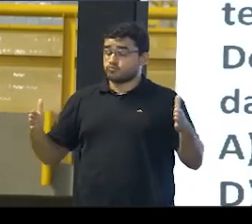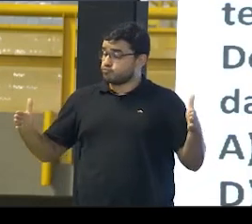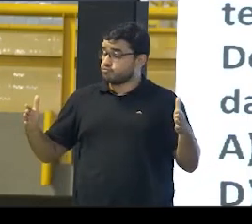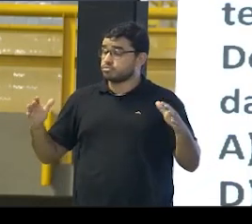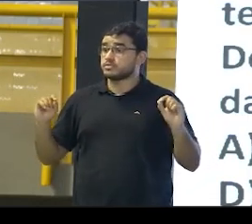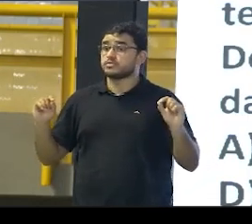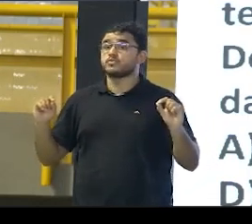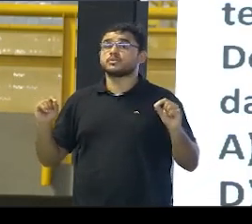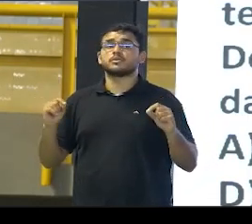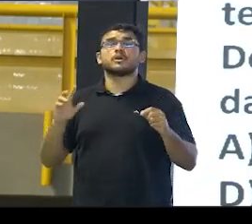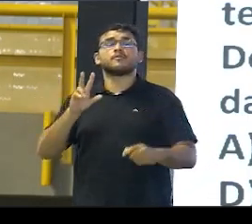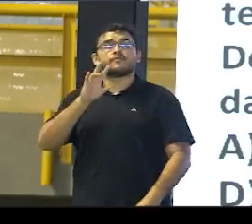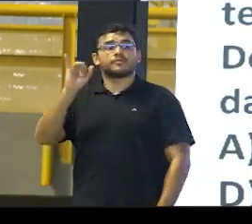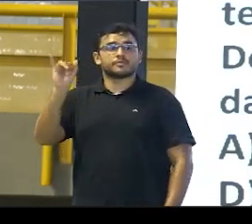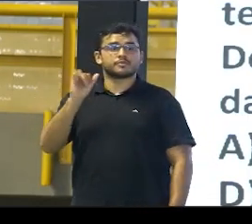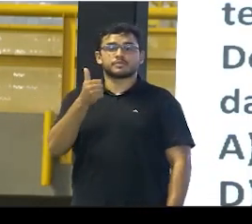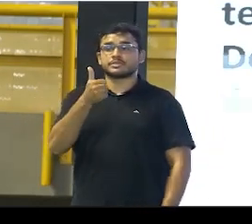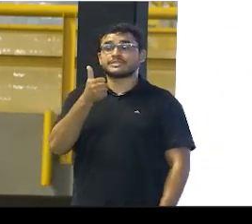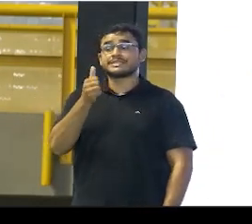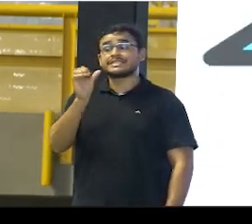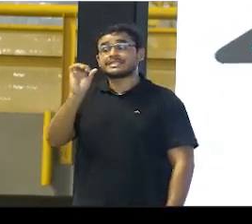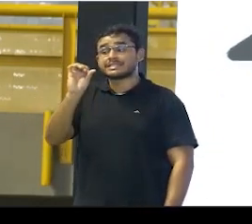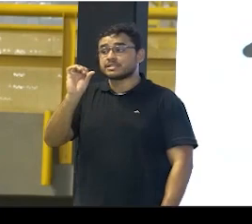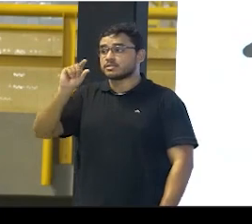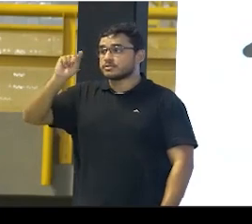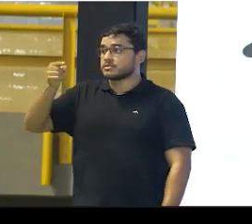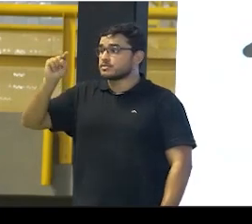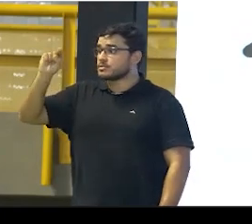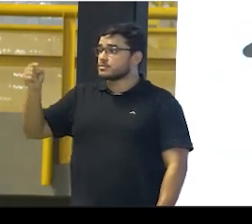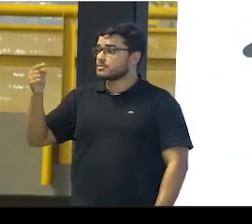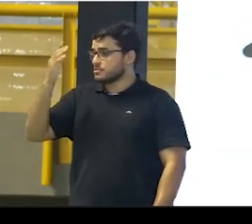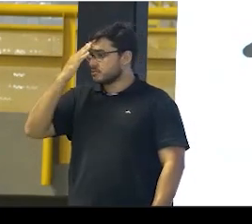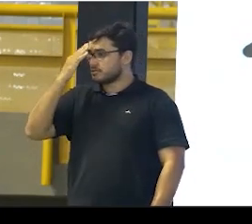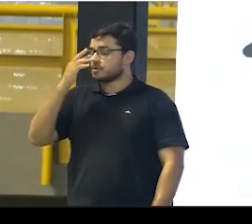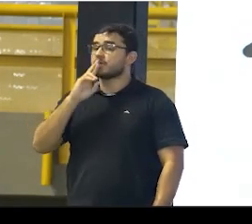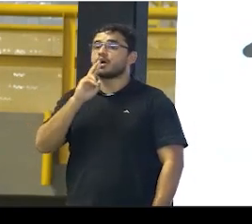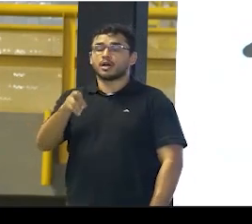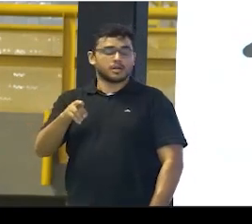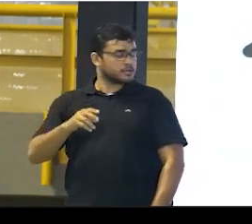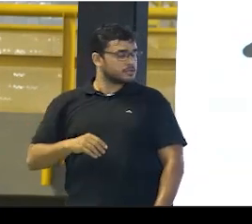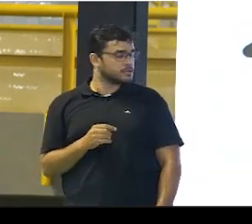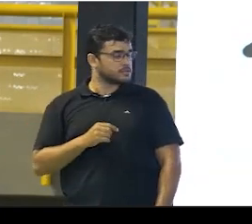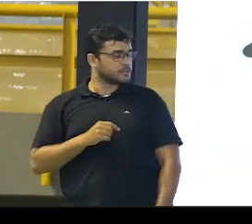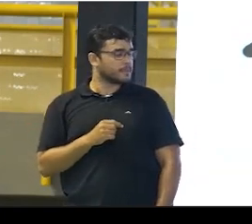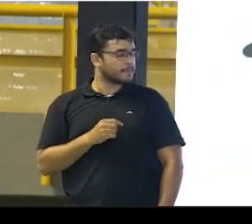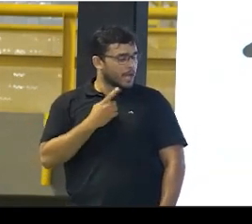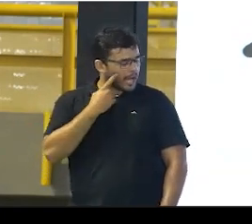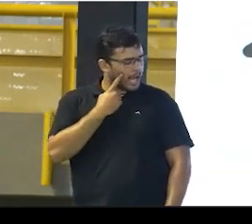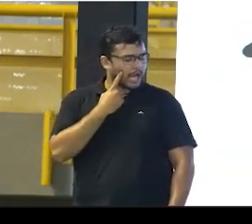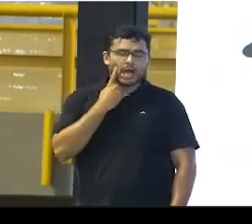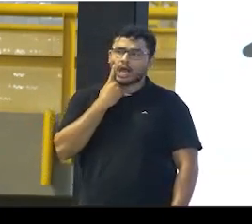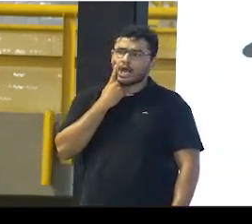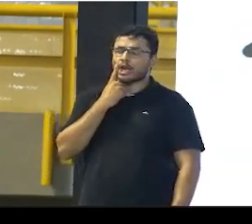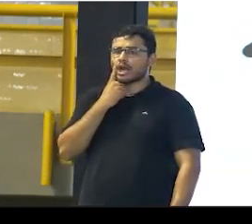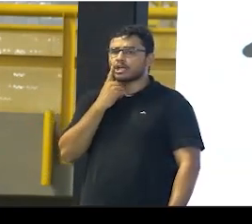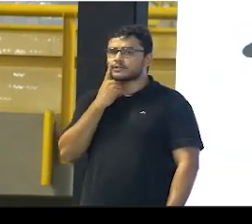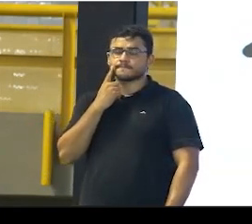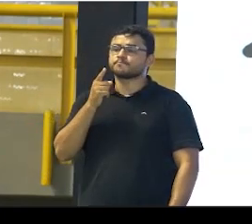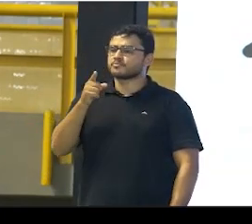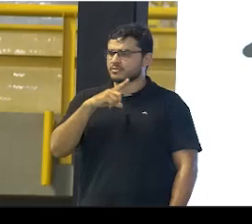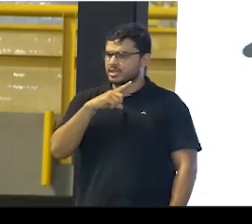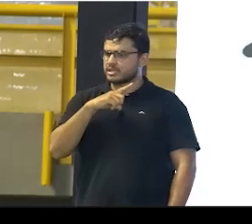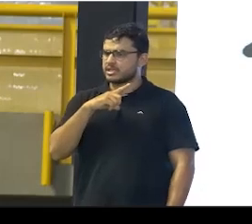resposta seria, dessa forma, qual a medida da largura da televisão? Ora, a largura